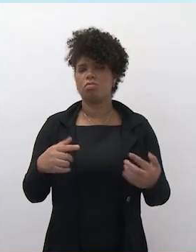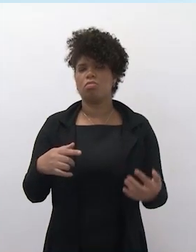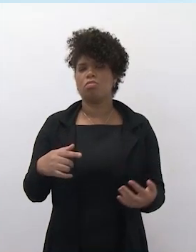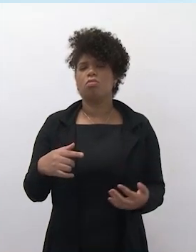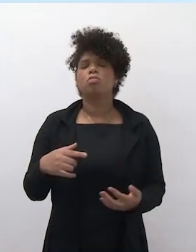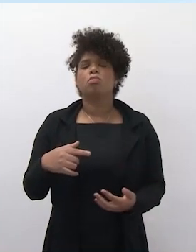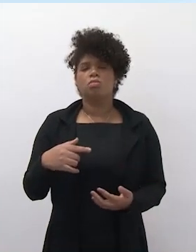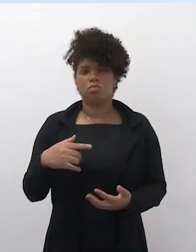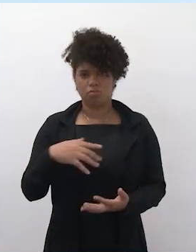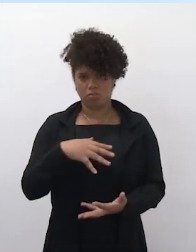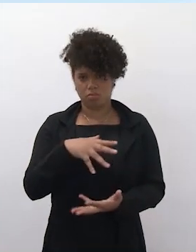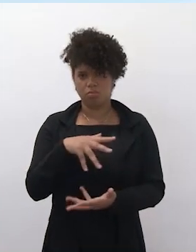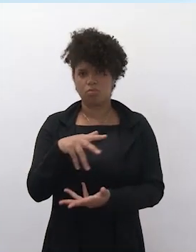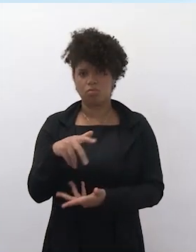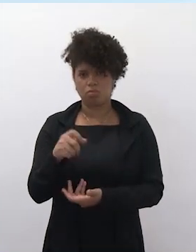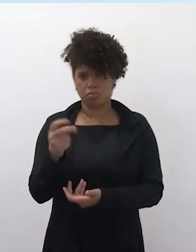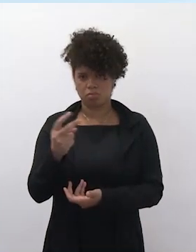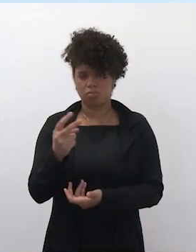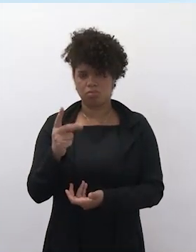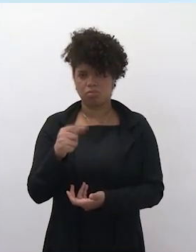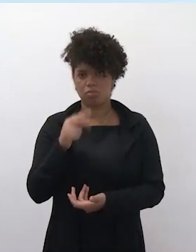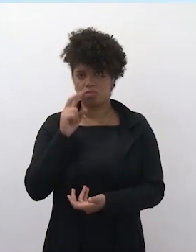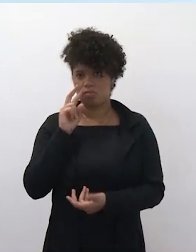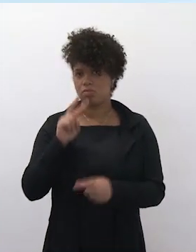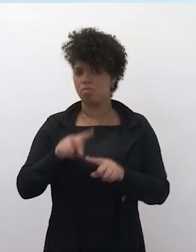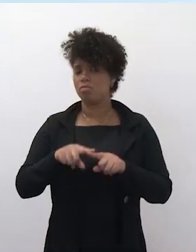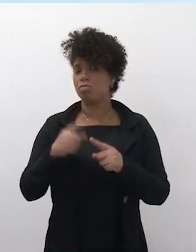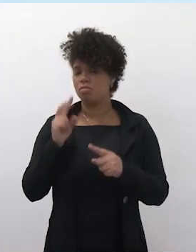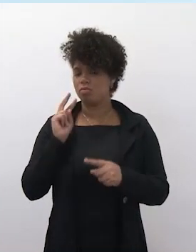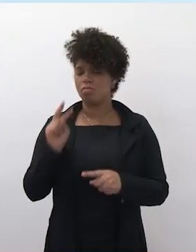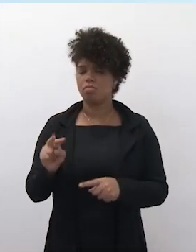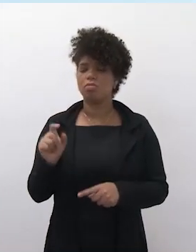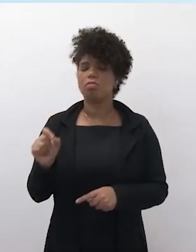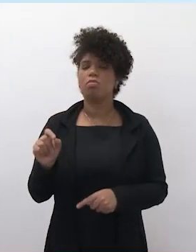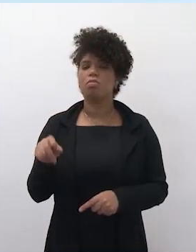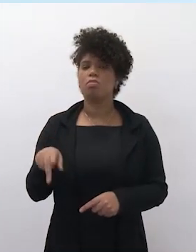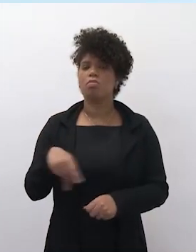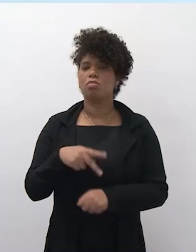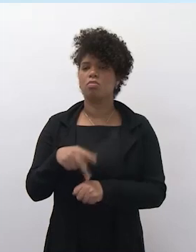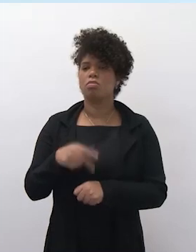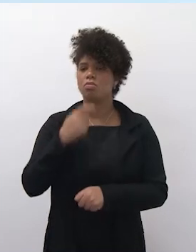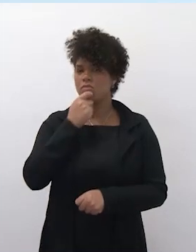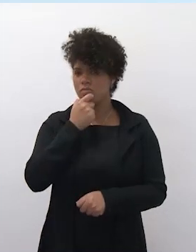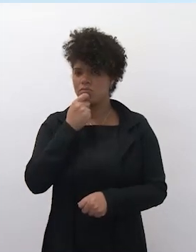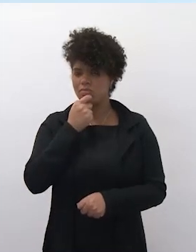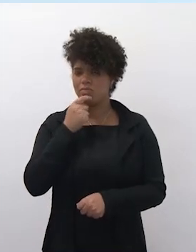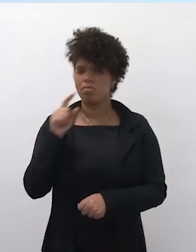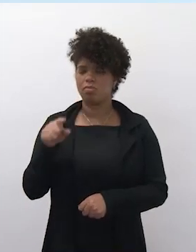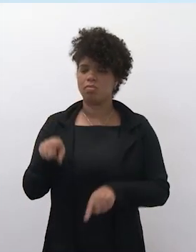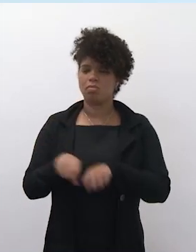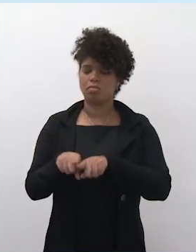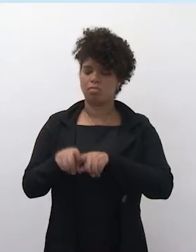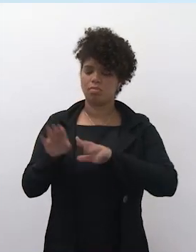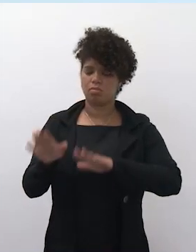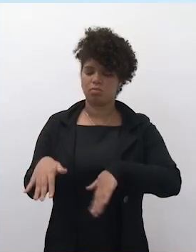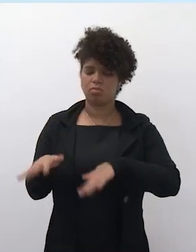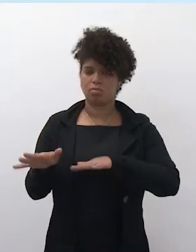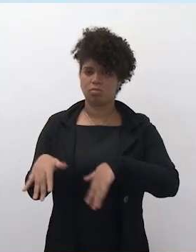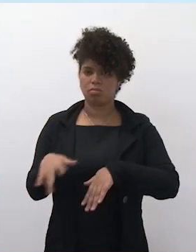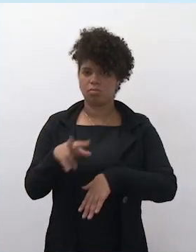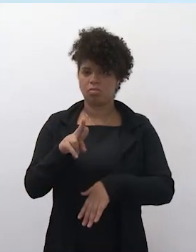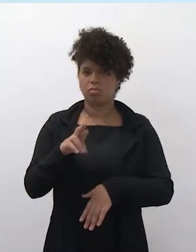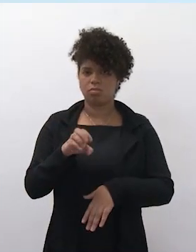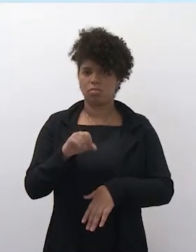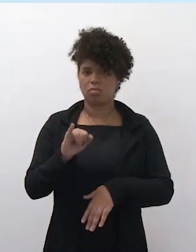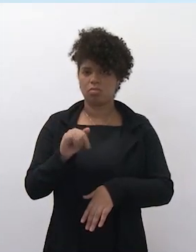e ele estava com o olhar dele no país dele, na Inglaterra, né, enfim, no Reino Unido. Então, a gente pode